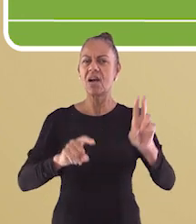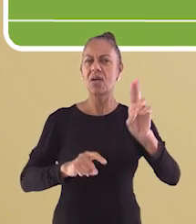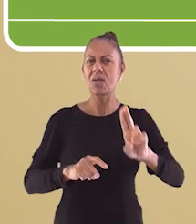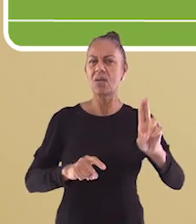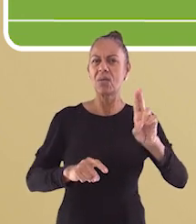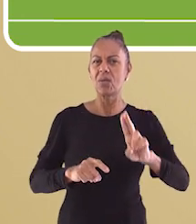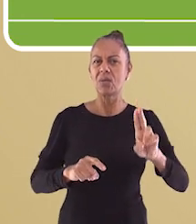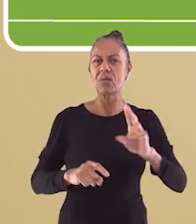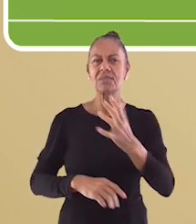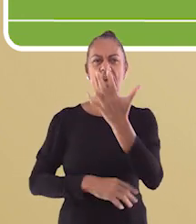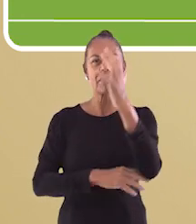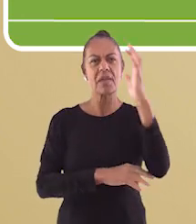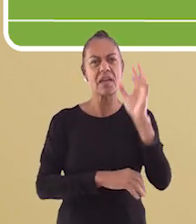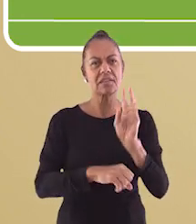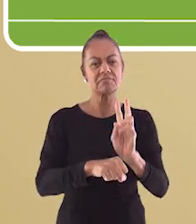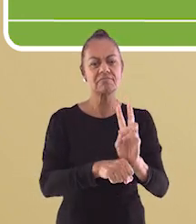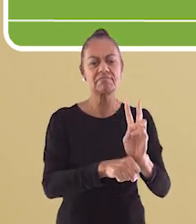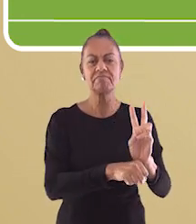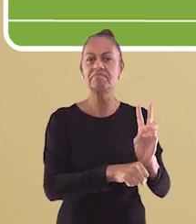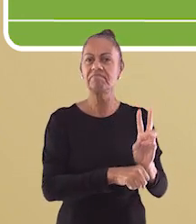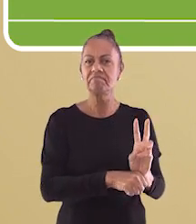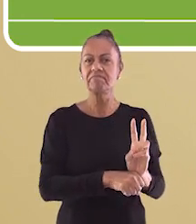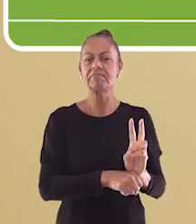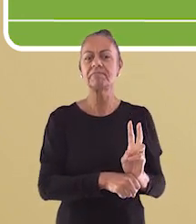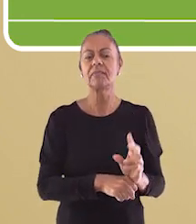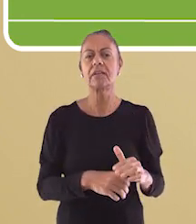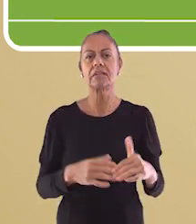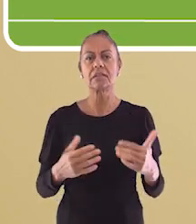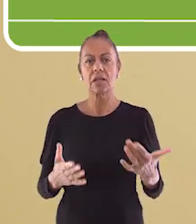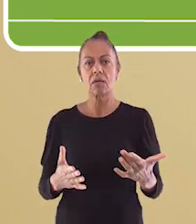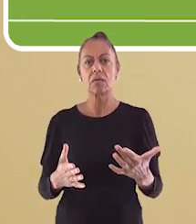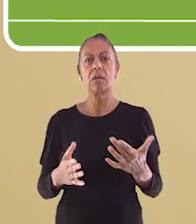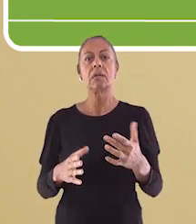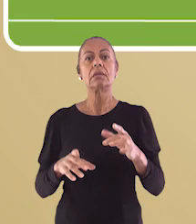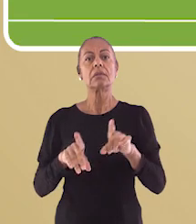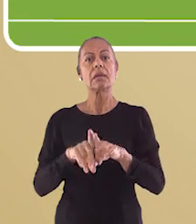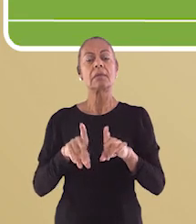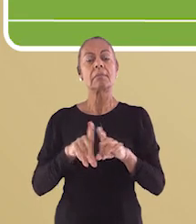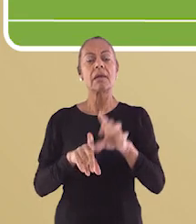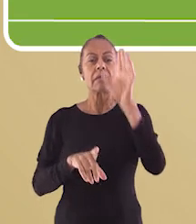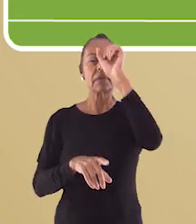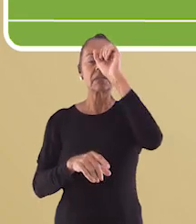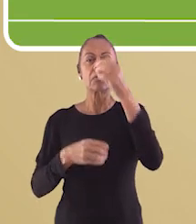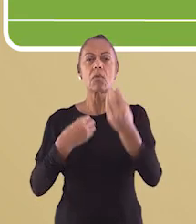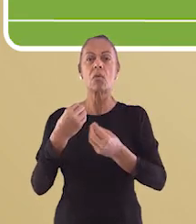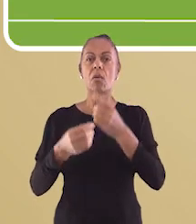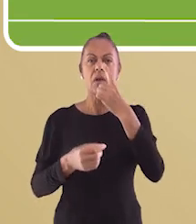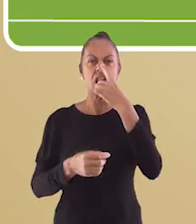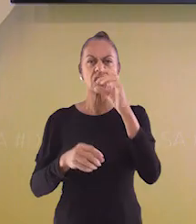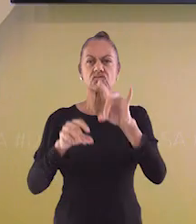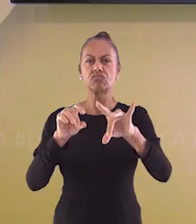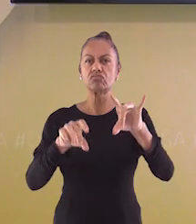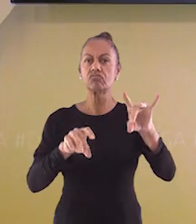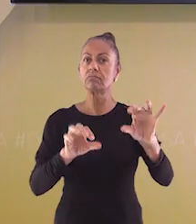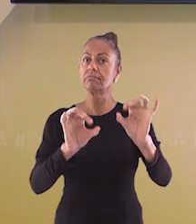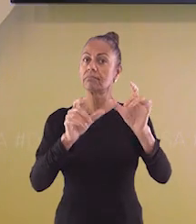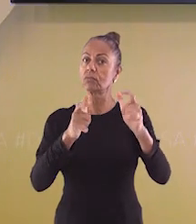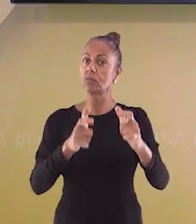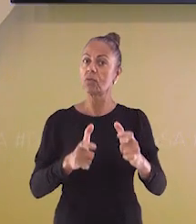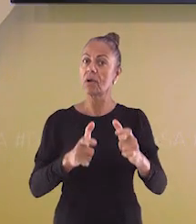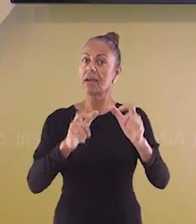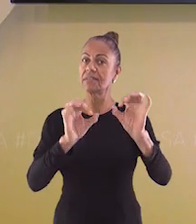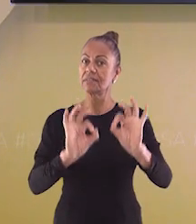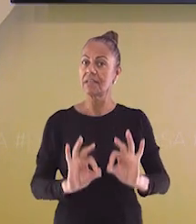ambiente. E aprendemos que o tratamento de resíduos é necessário antes do descarte na natureza para evitar a poluição. E aí, gostaram da